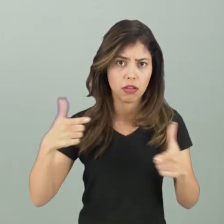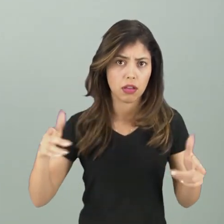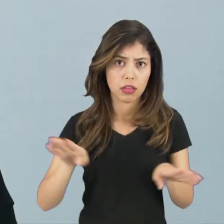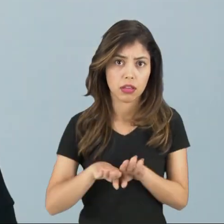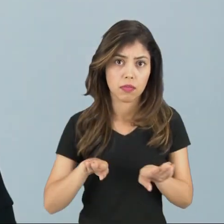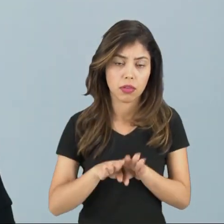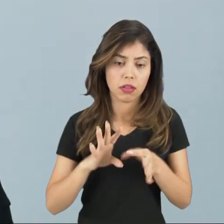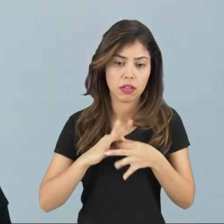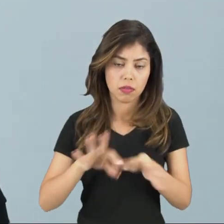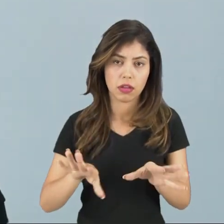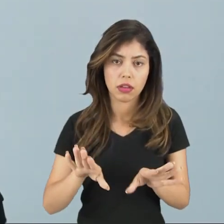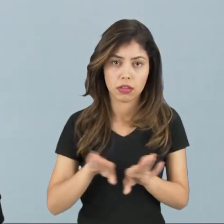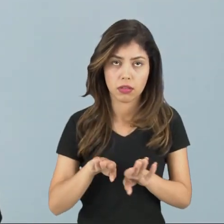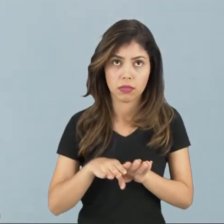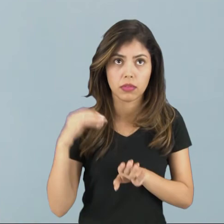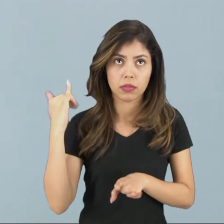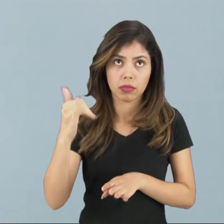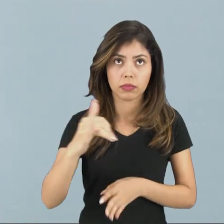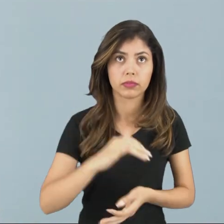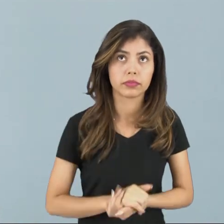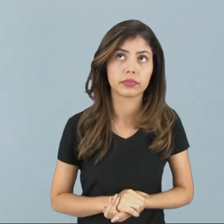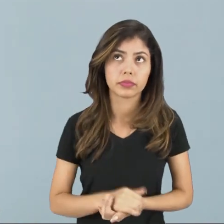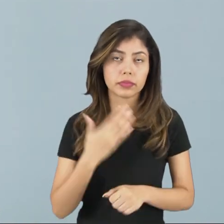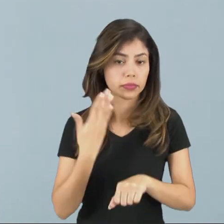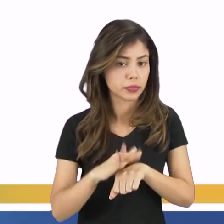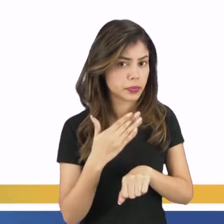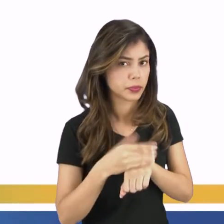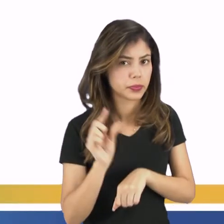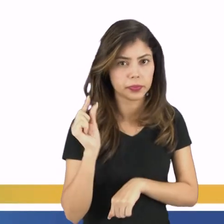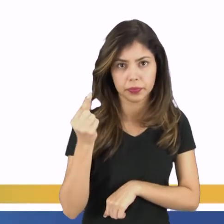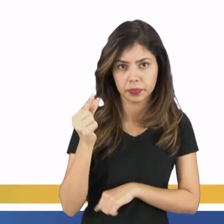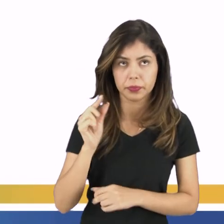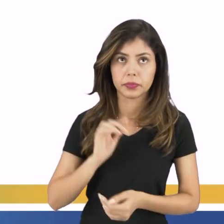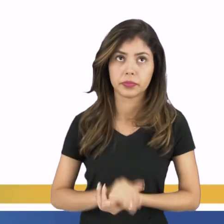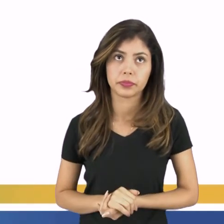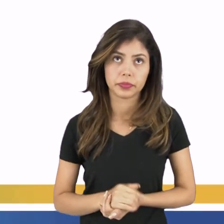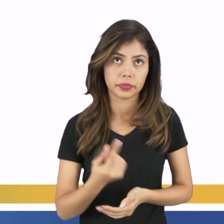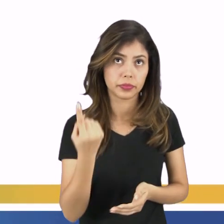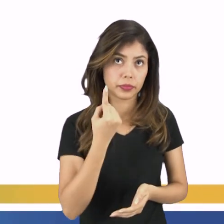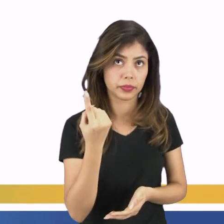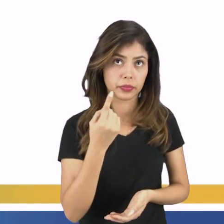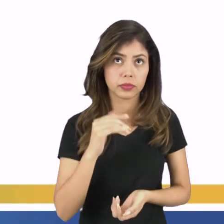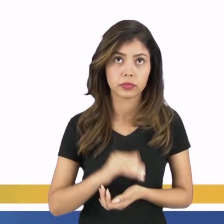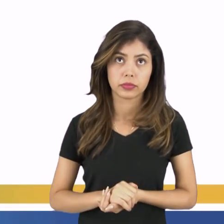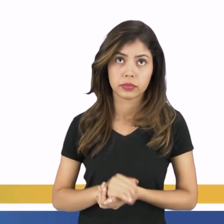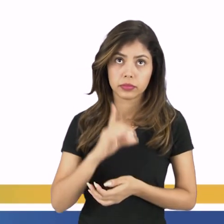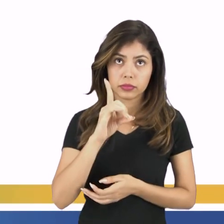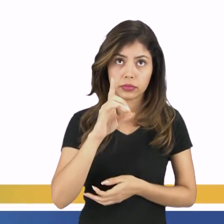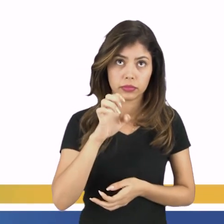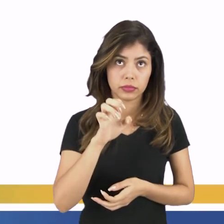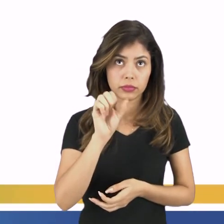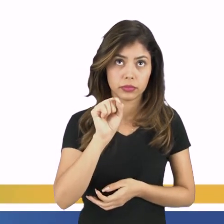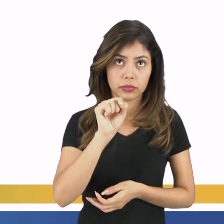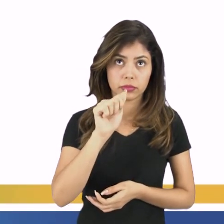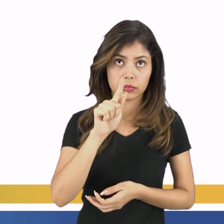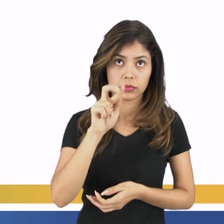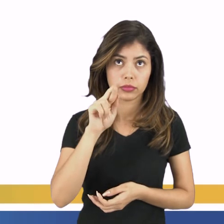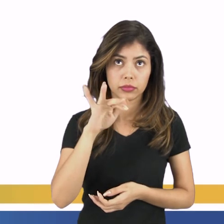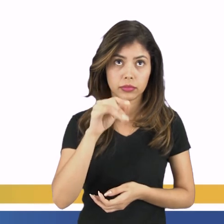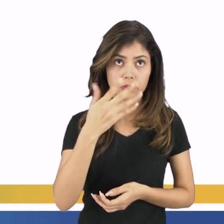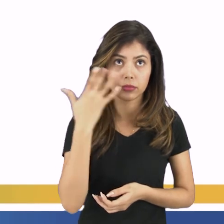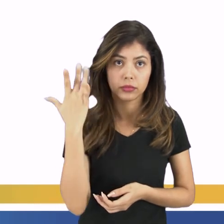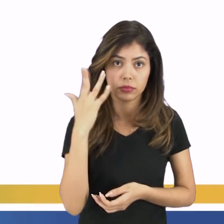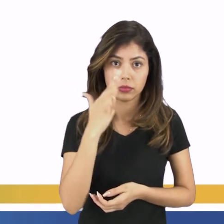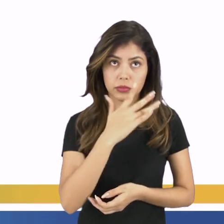liberar corrente elétrica. Vamos exercitar um pouco? Questão 1 fala assim: os desagradáveis odores